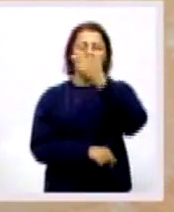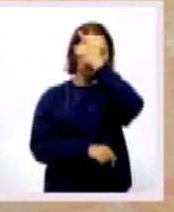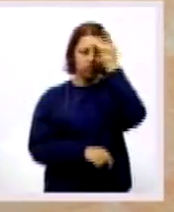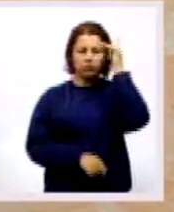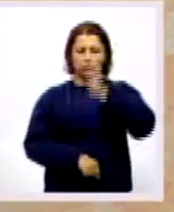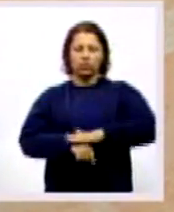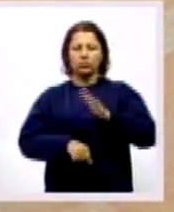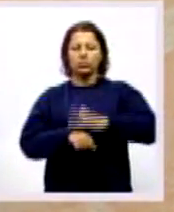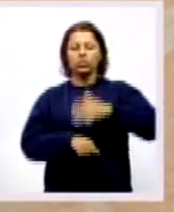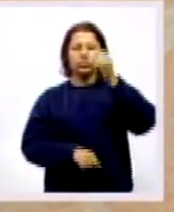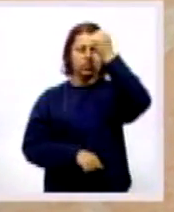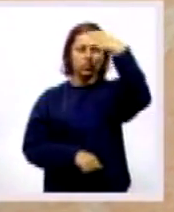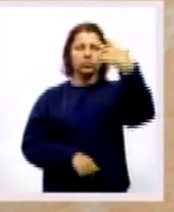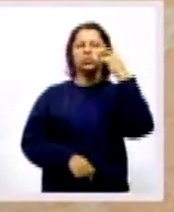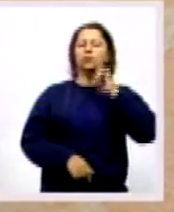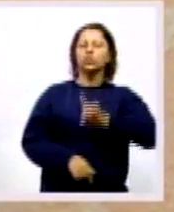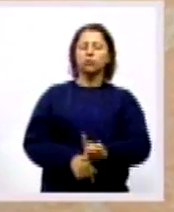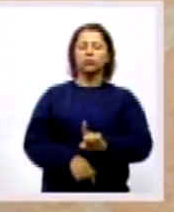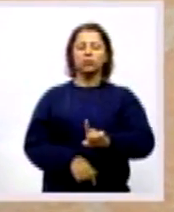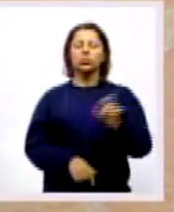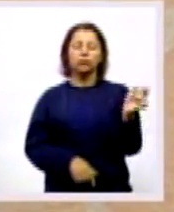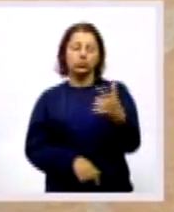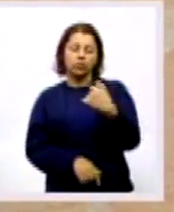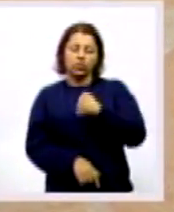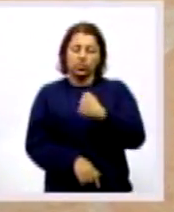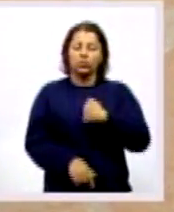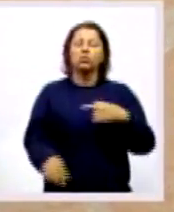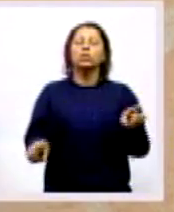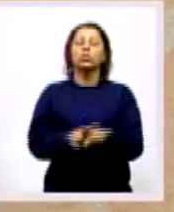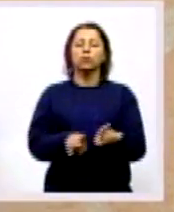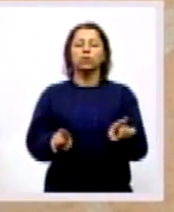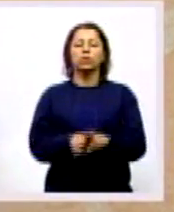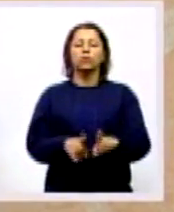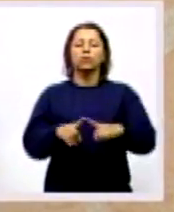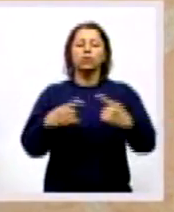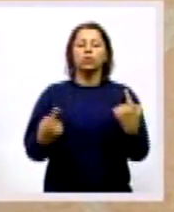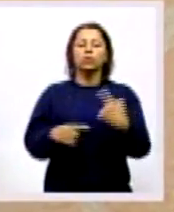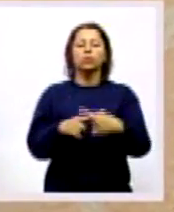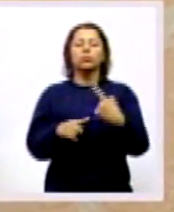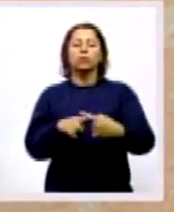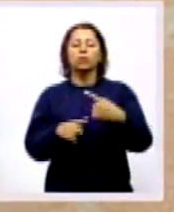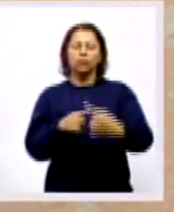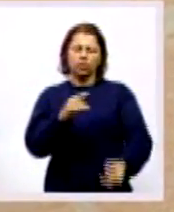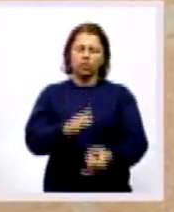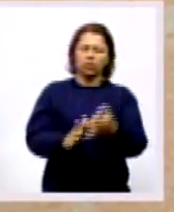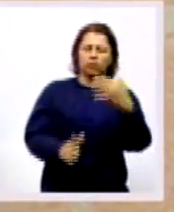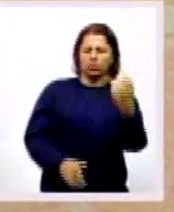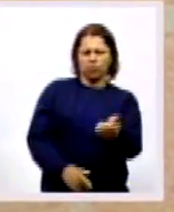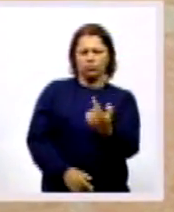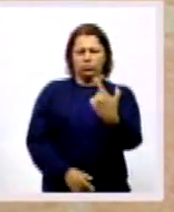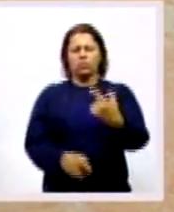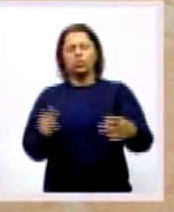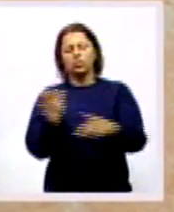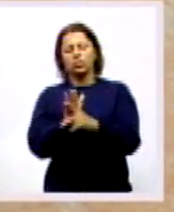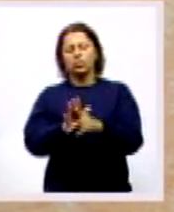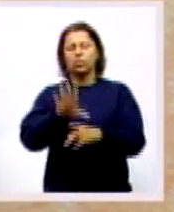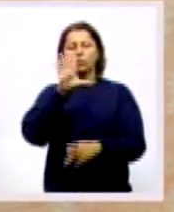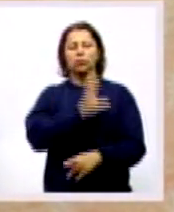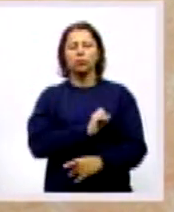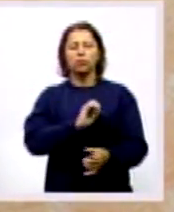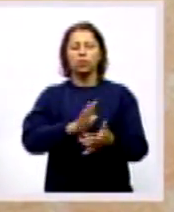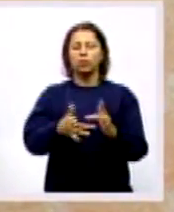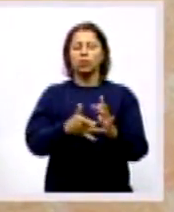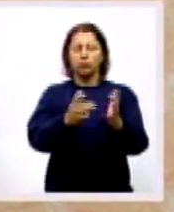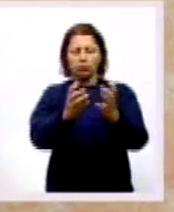alguém mais capacitado que você, que a mim. Mas por razões estranhas que são próprias do amor, ele quis a